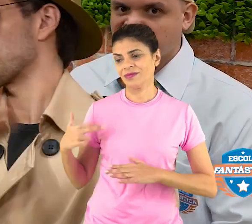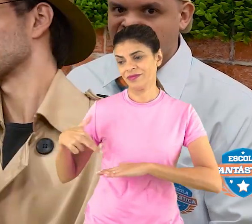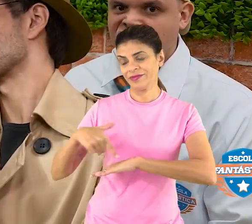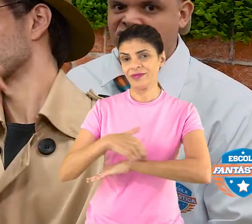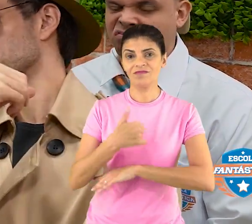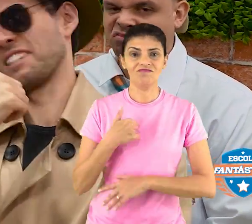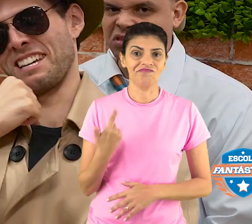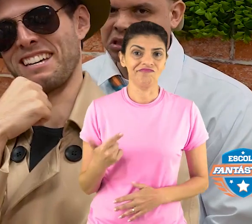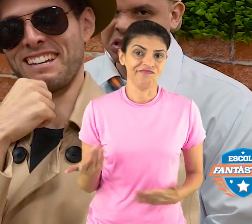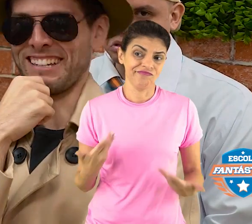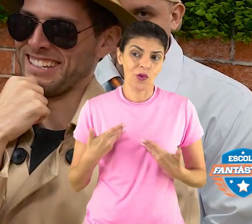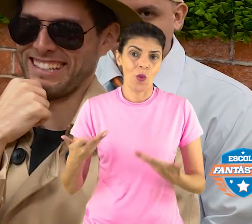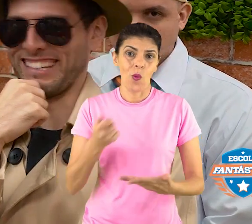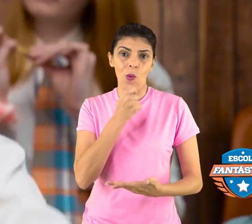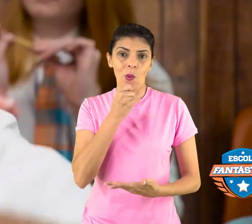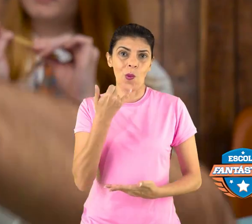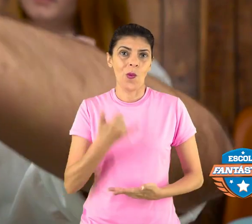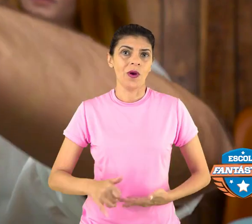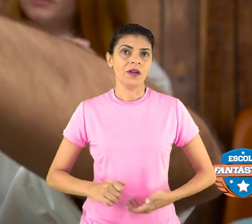gente é perto.